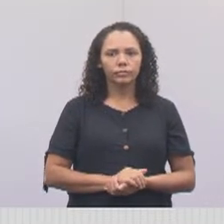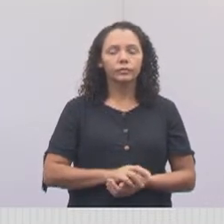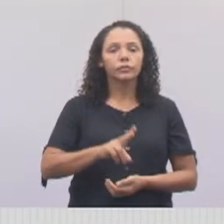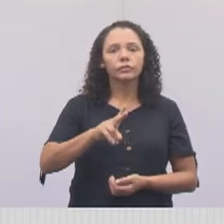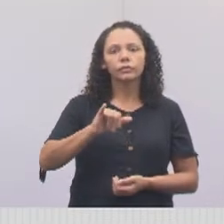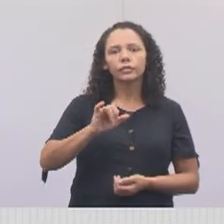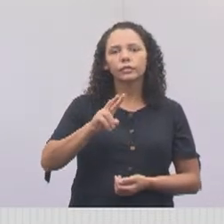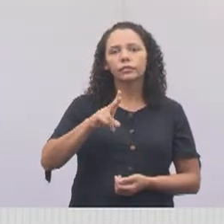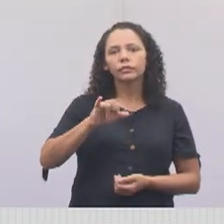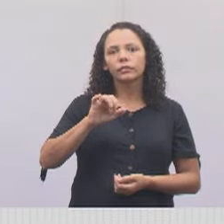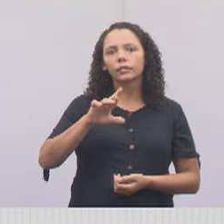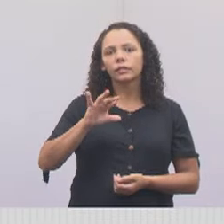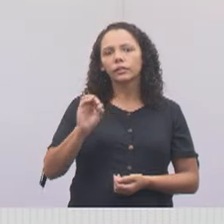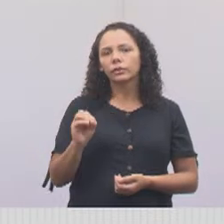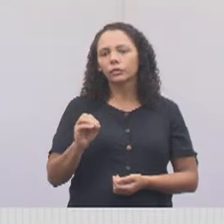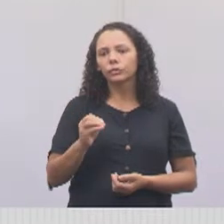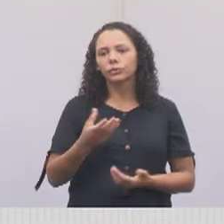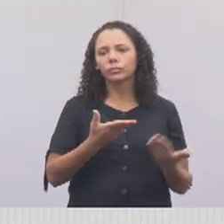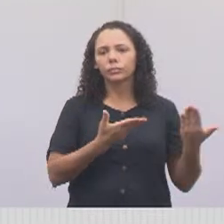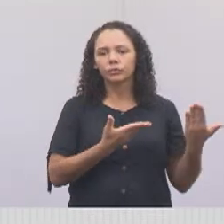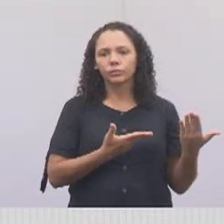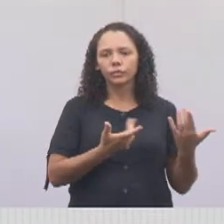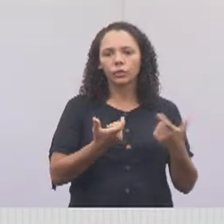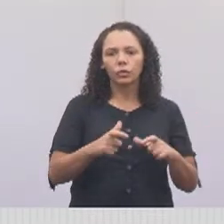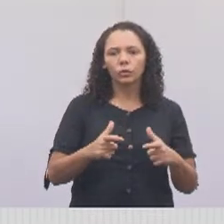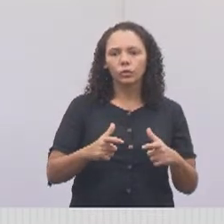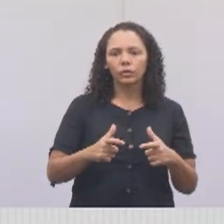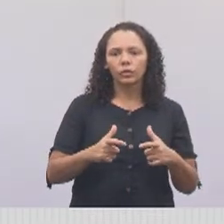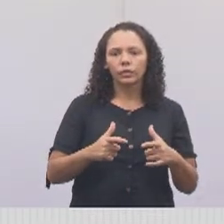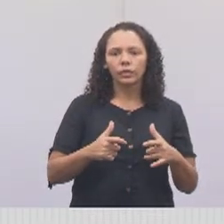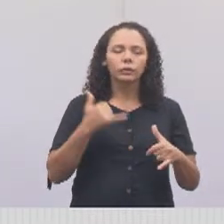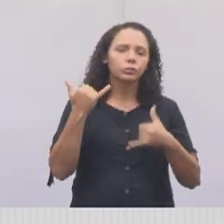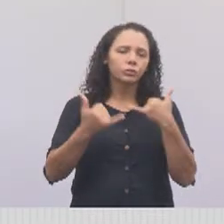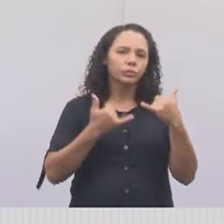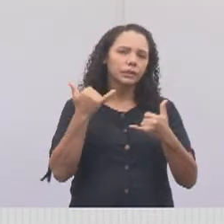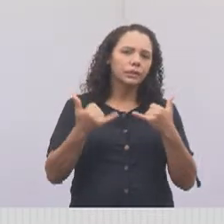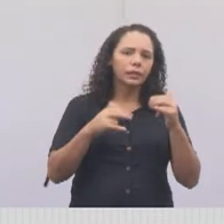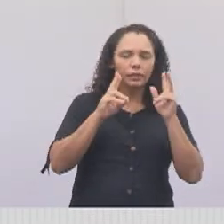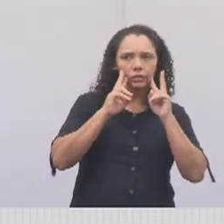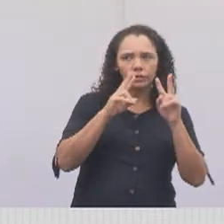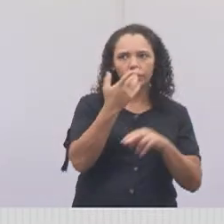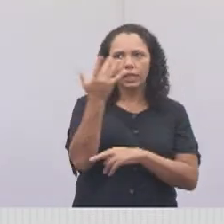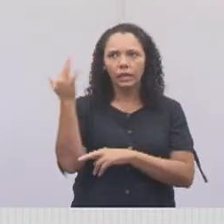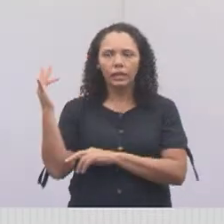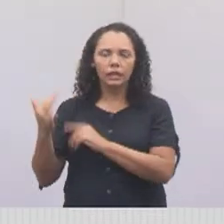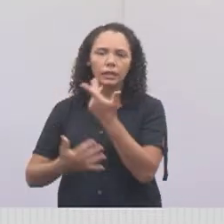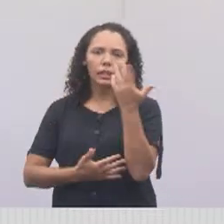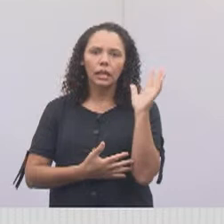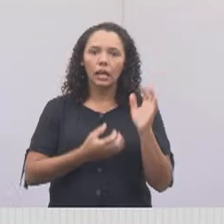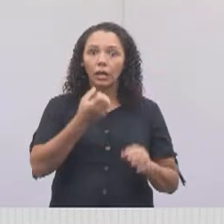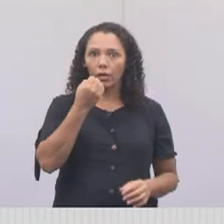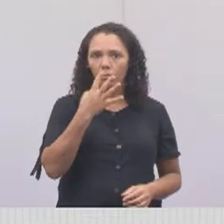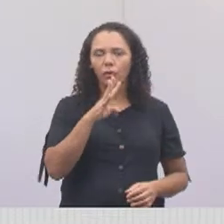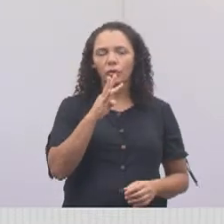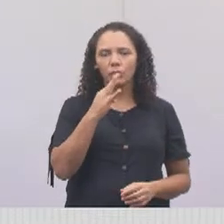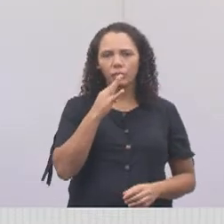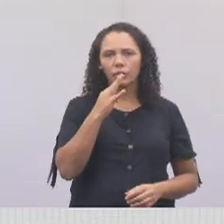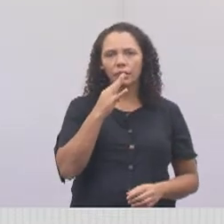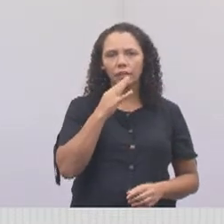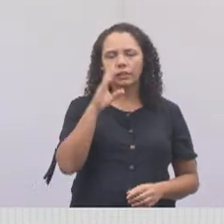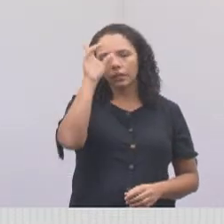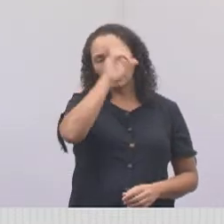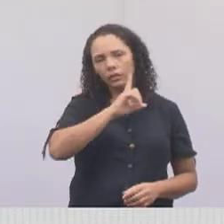Viveiro Municipal, seu Moura, um espaço aí de lazer e contemplação da natureza que vale a pena todos os munícipes conhecer.